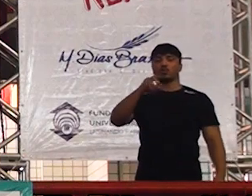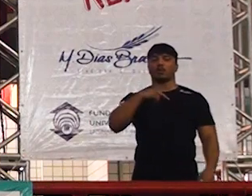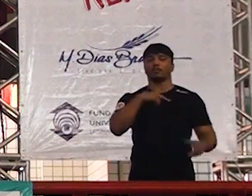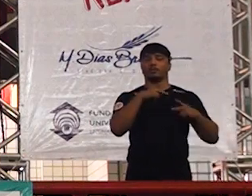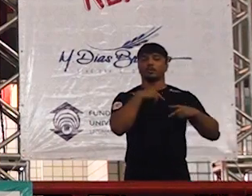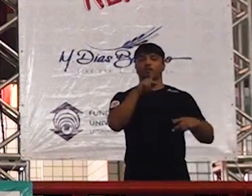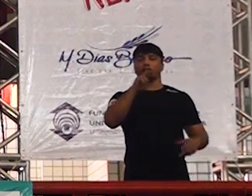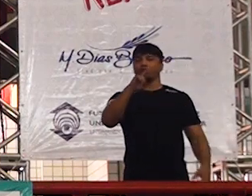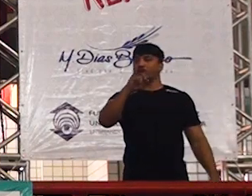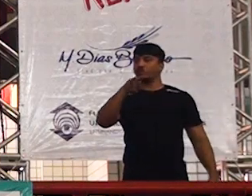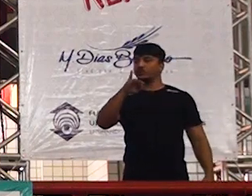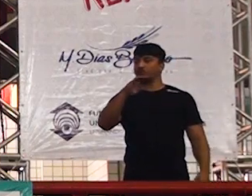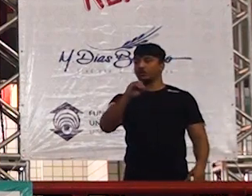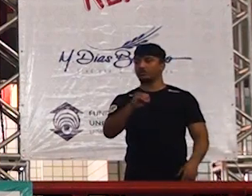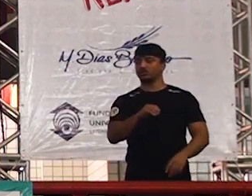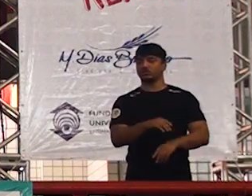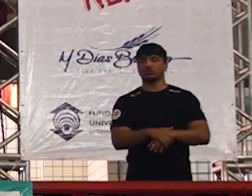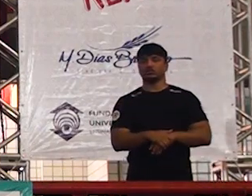privilegiado.